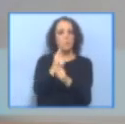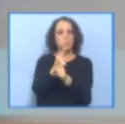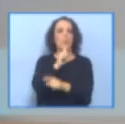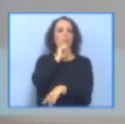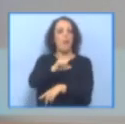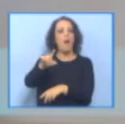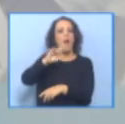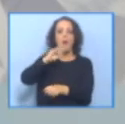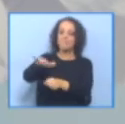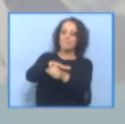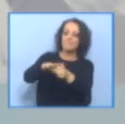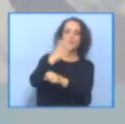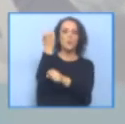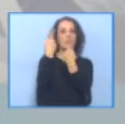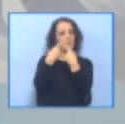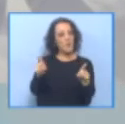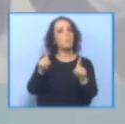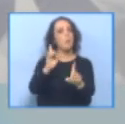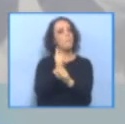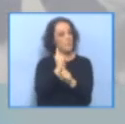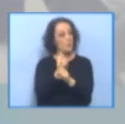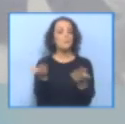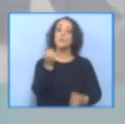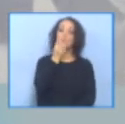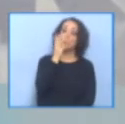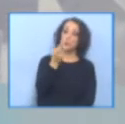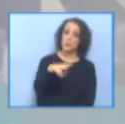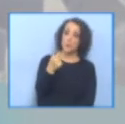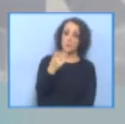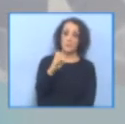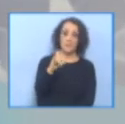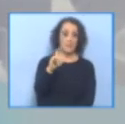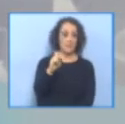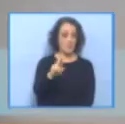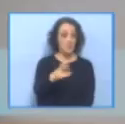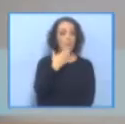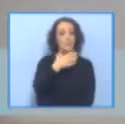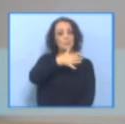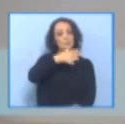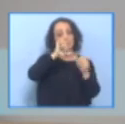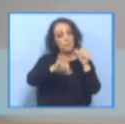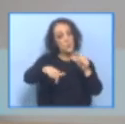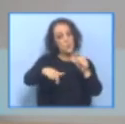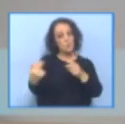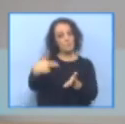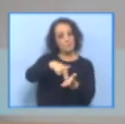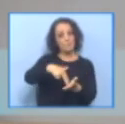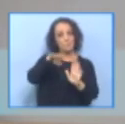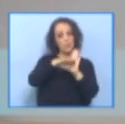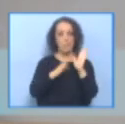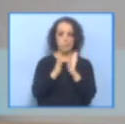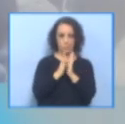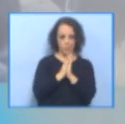Noutra realidade cultural. Exatamente. Muito bem, Joana Bacelar, muito obrigado pelo seu testemunho e presença hoje aqui no programa